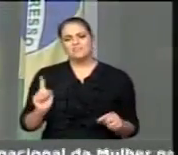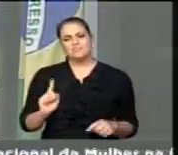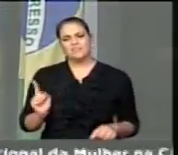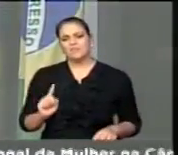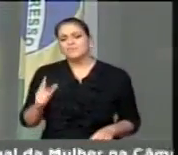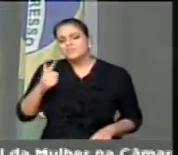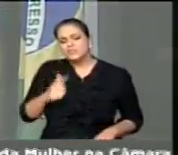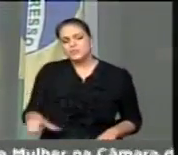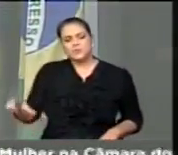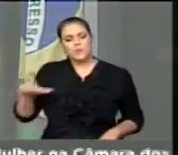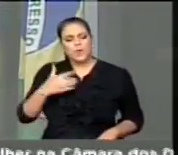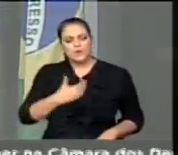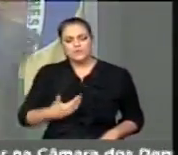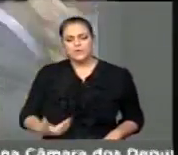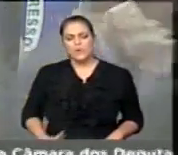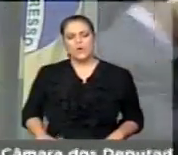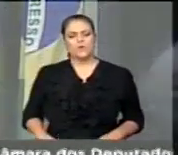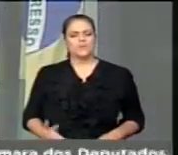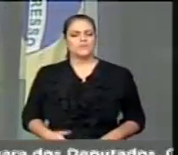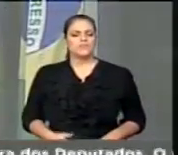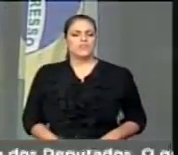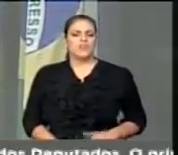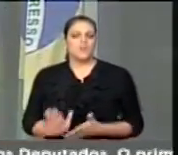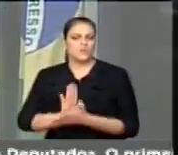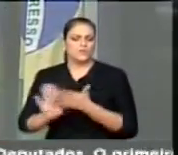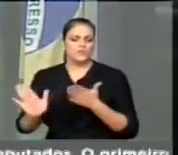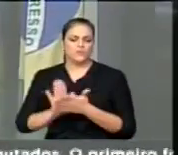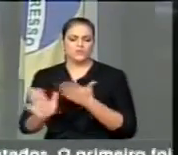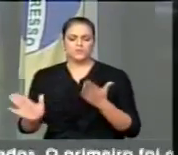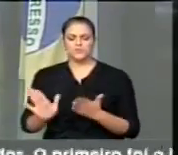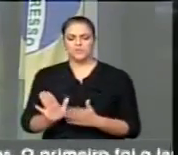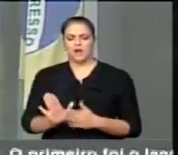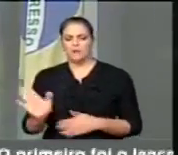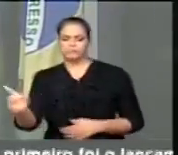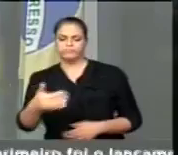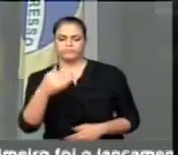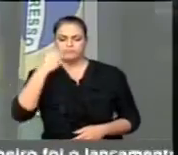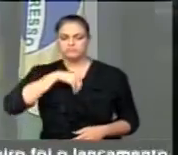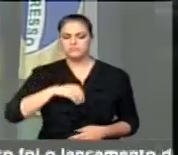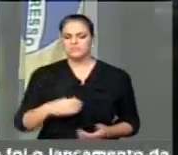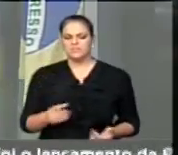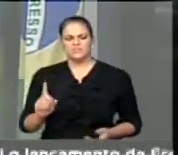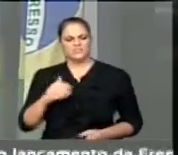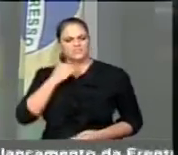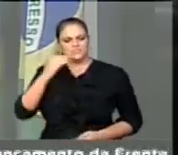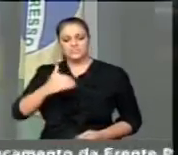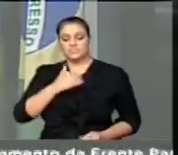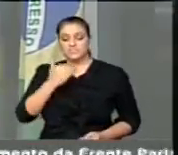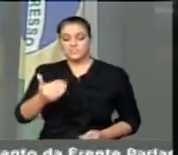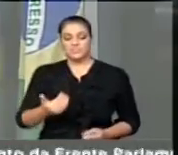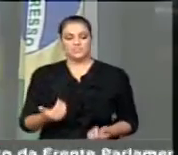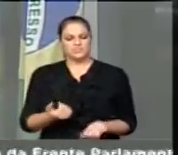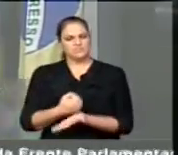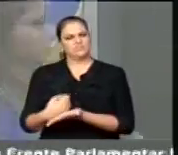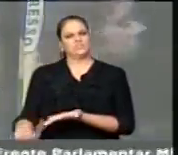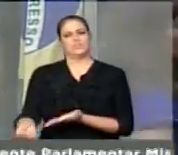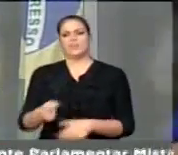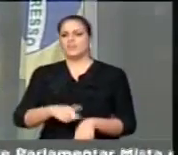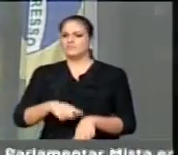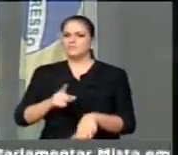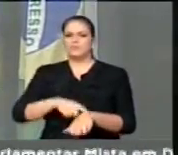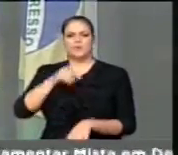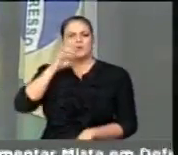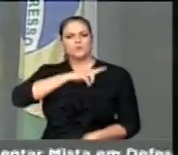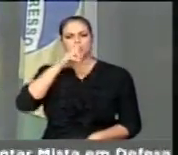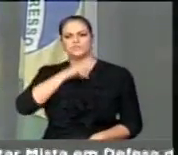vez o governo se esquiva diante de uma necessidade. O sistema financeiro nacional está ultrapassado e precisa urgentemente de